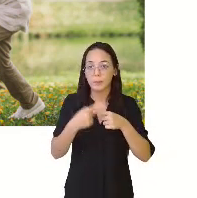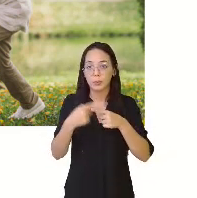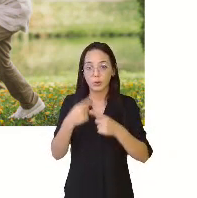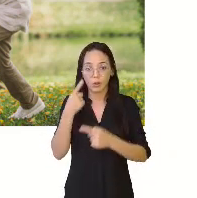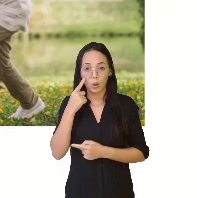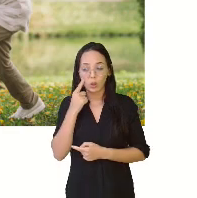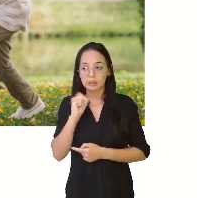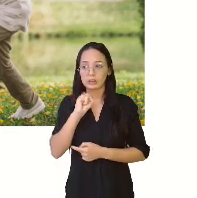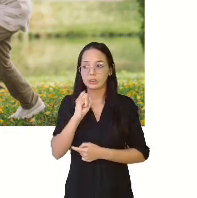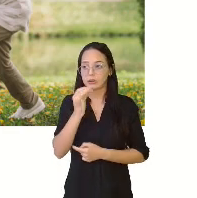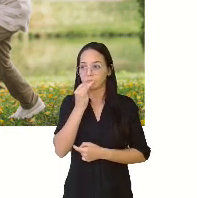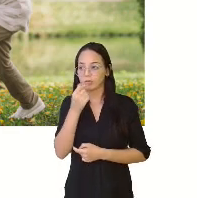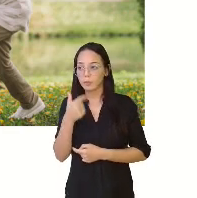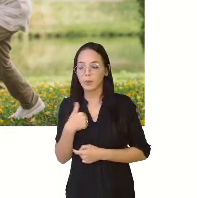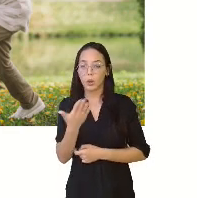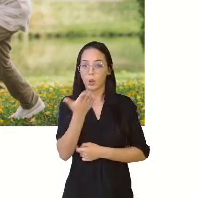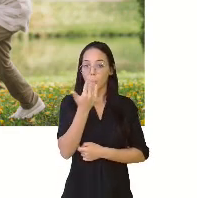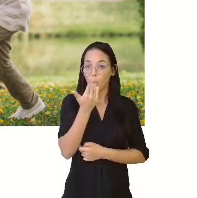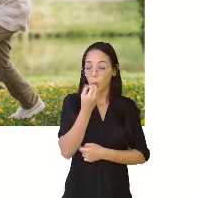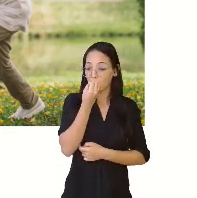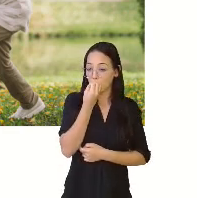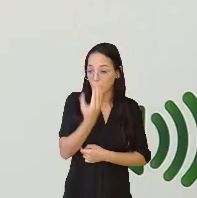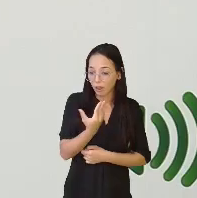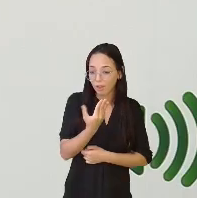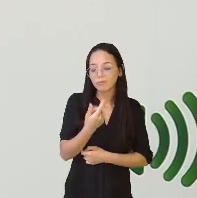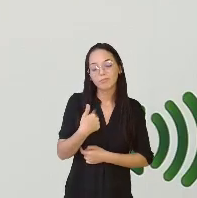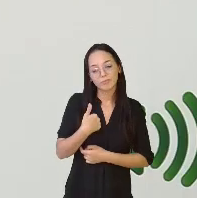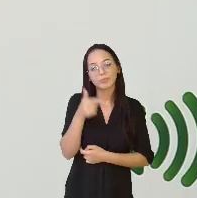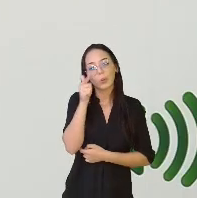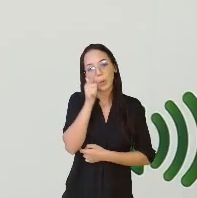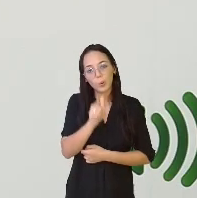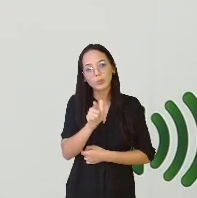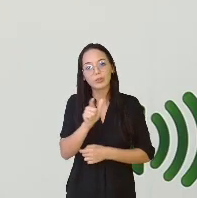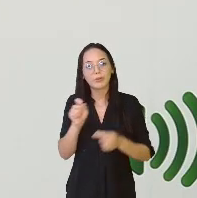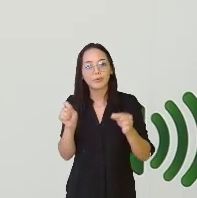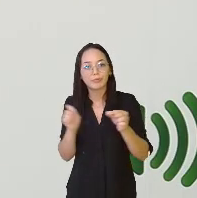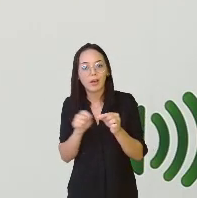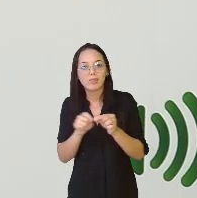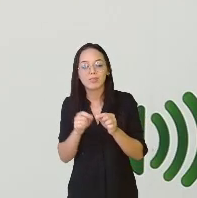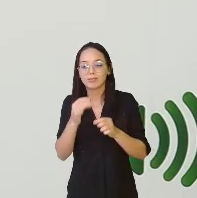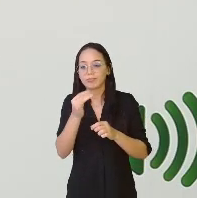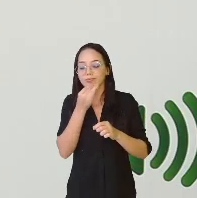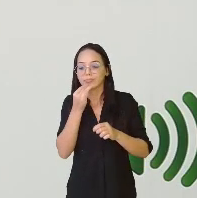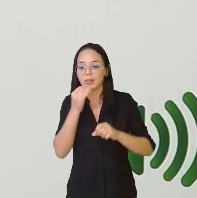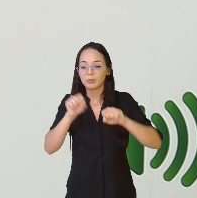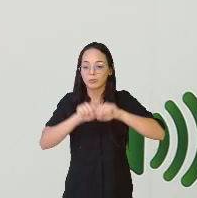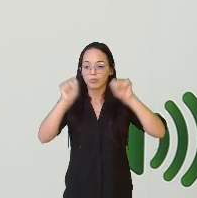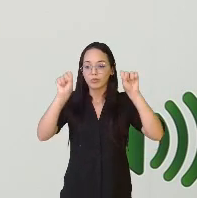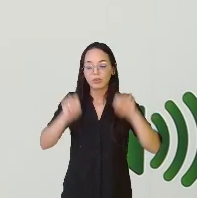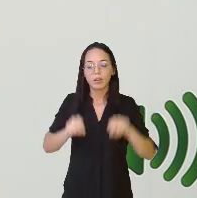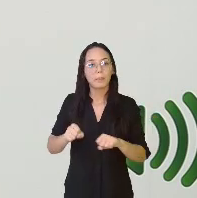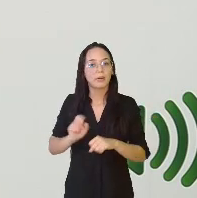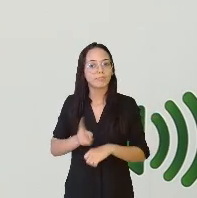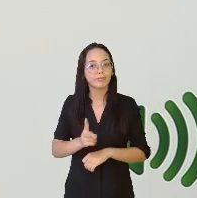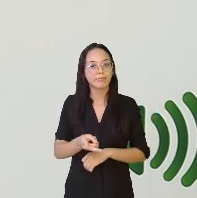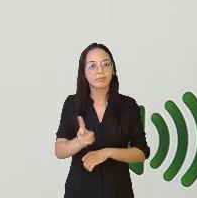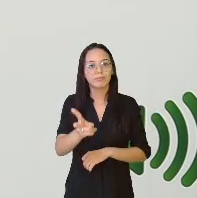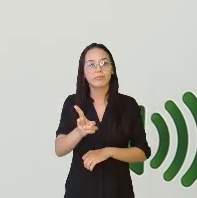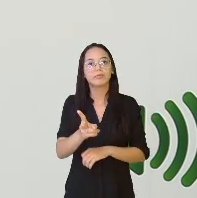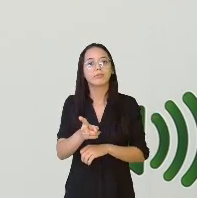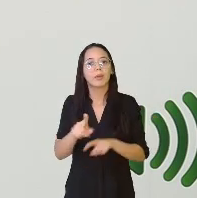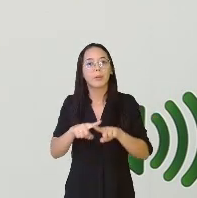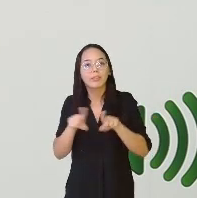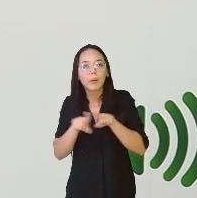a partir da alimentação saudável, a gente consegue fazer com que esse sistema funcione melhor, além